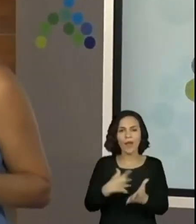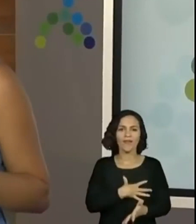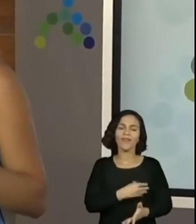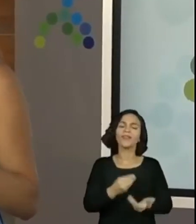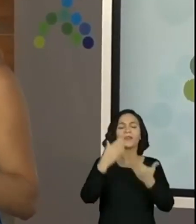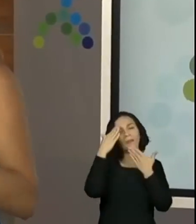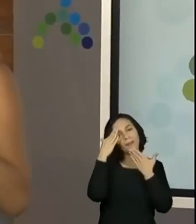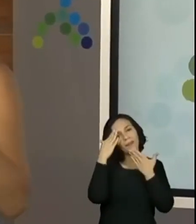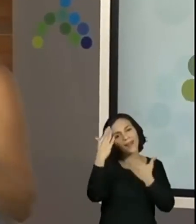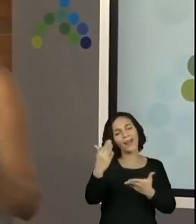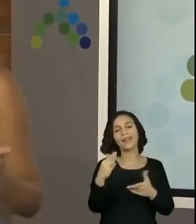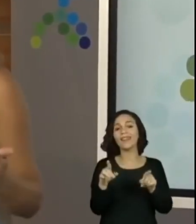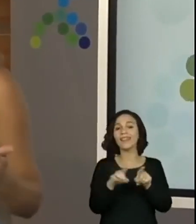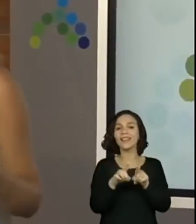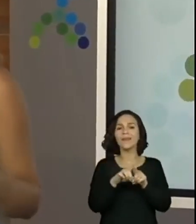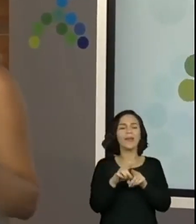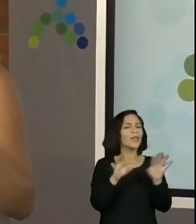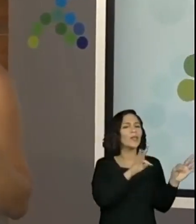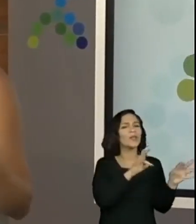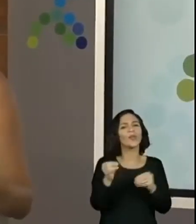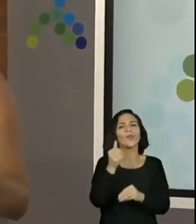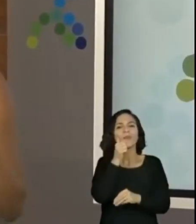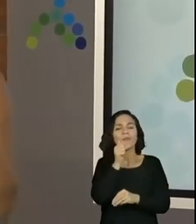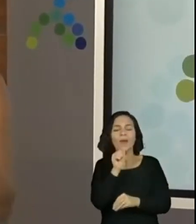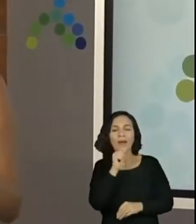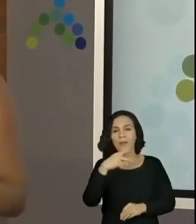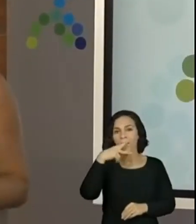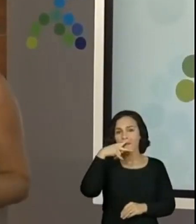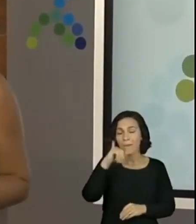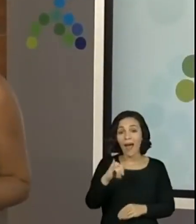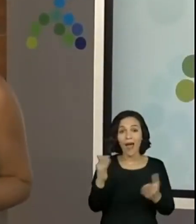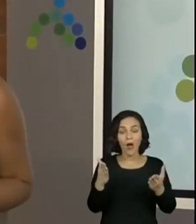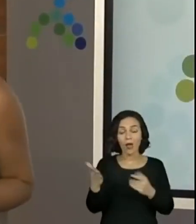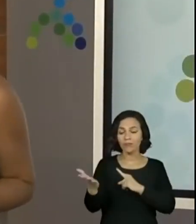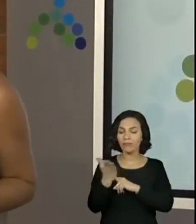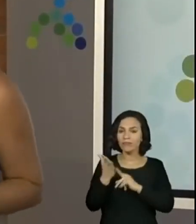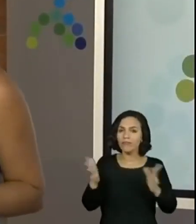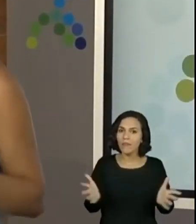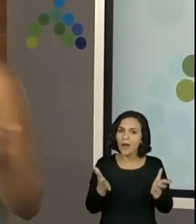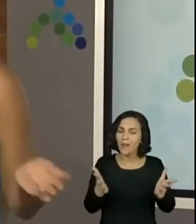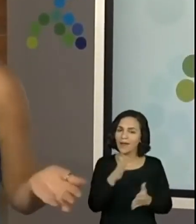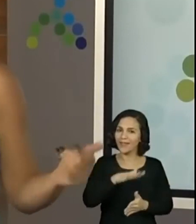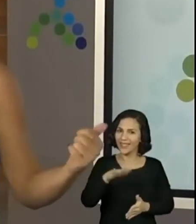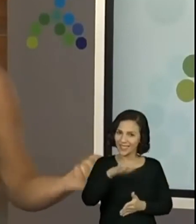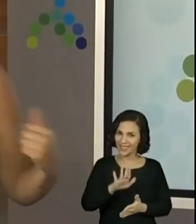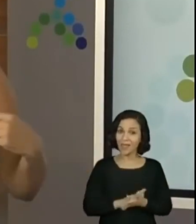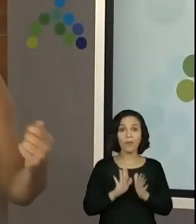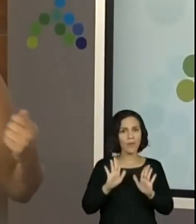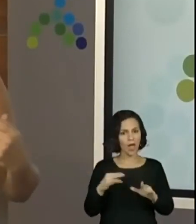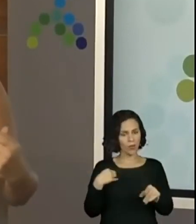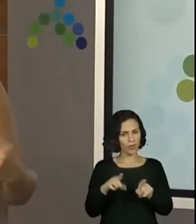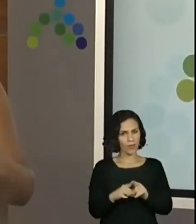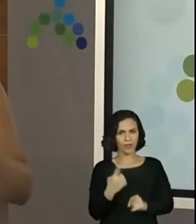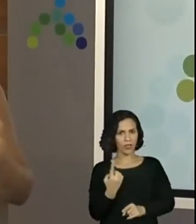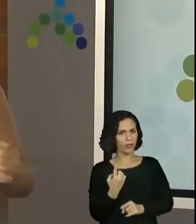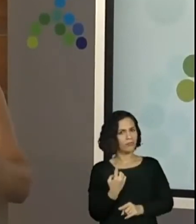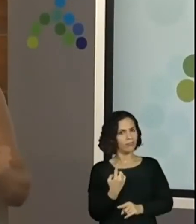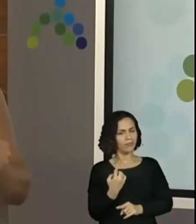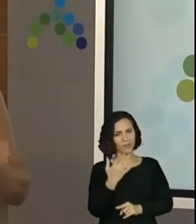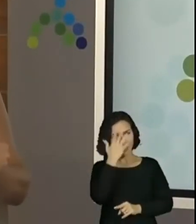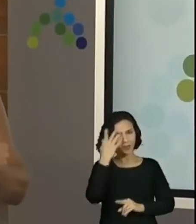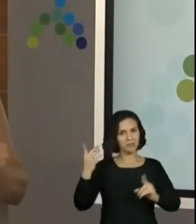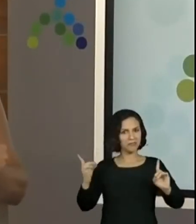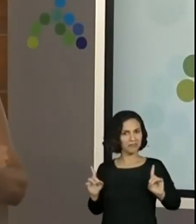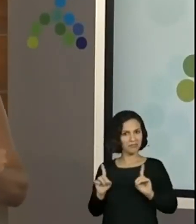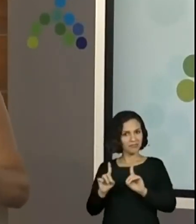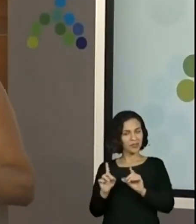Muito obrigada e obrigada a todas as outras mães e pais que nos ajudam tanto. Mas aqui também não estou sozinha, tem uma pessoa que vai